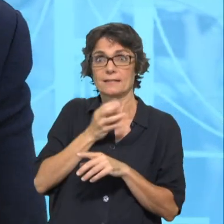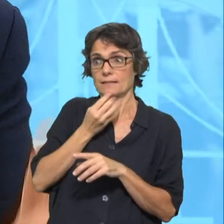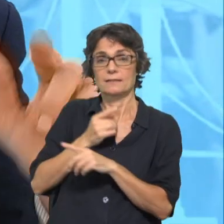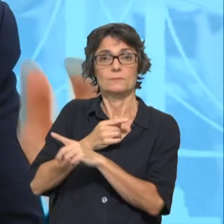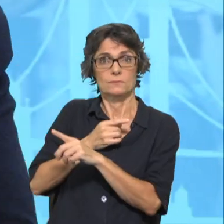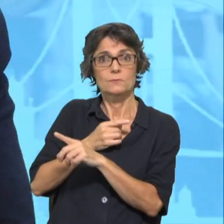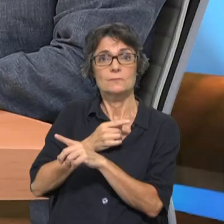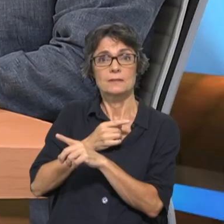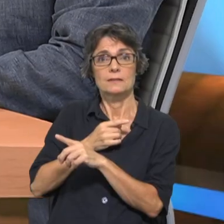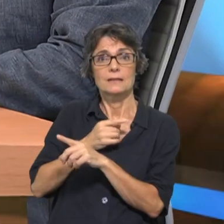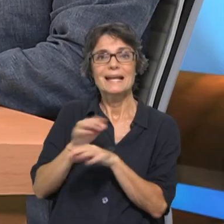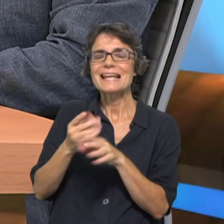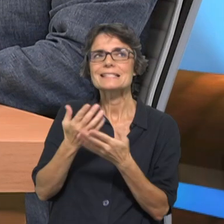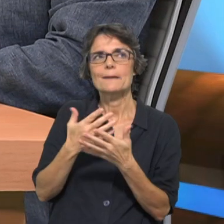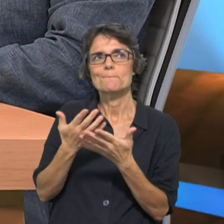este retrocesso